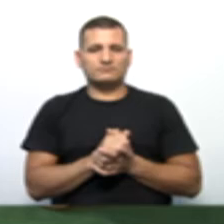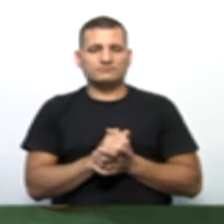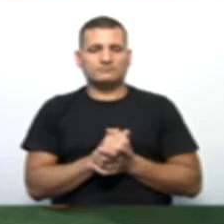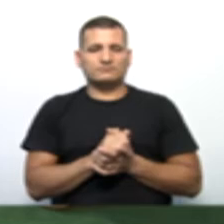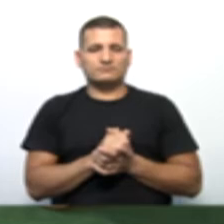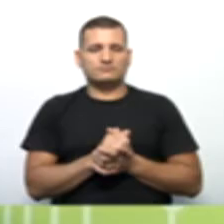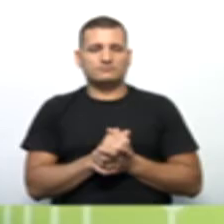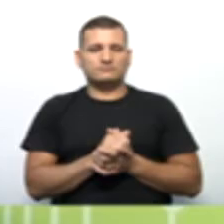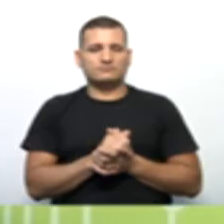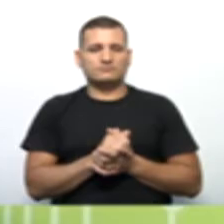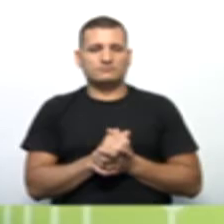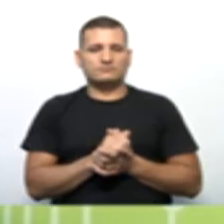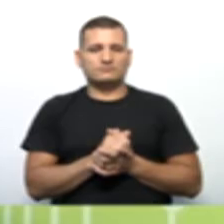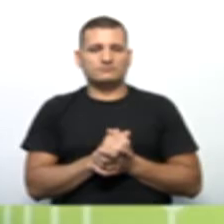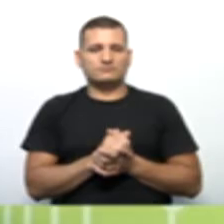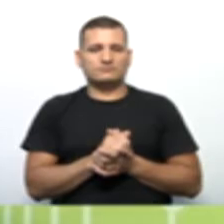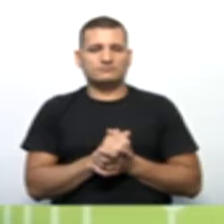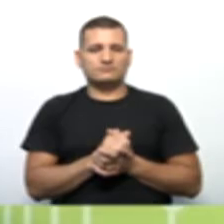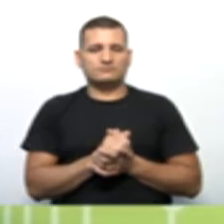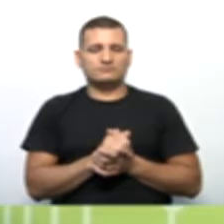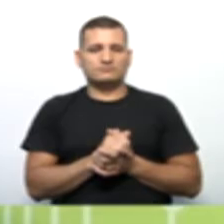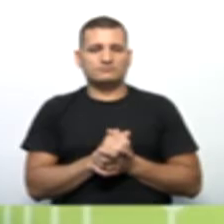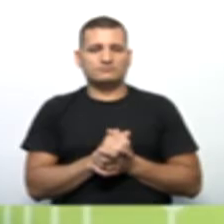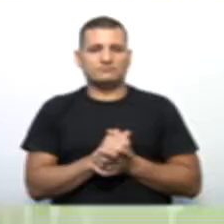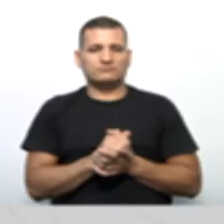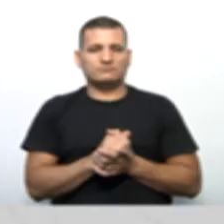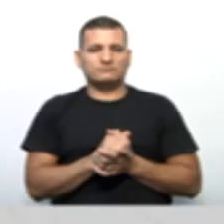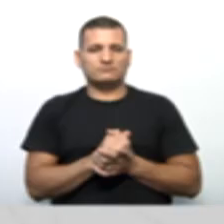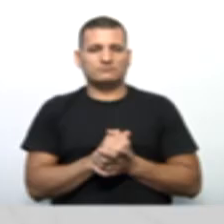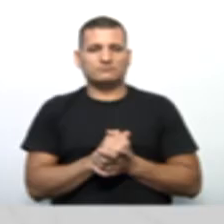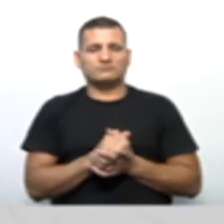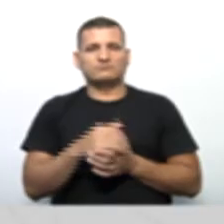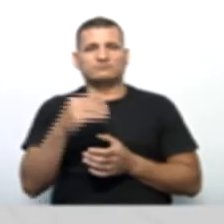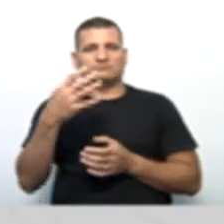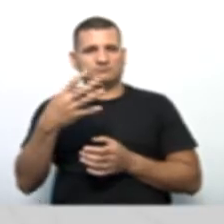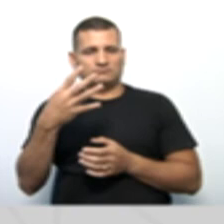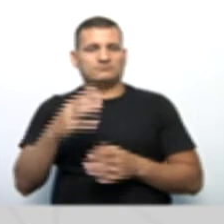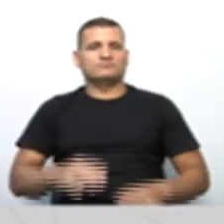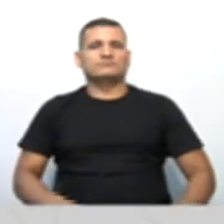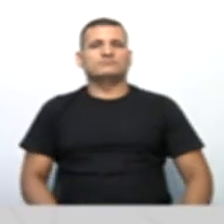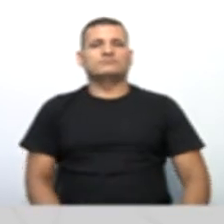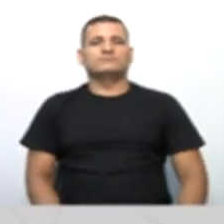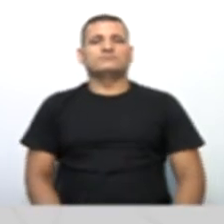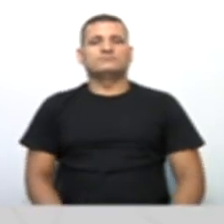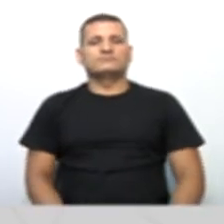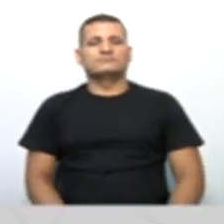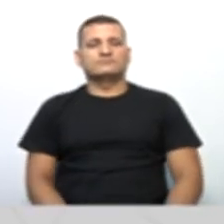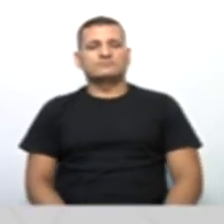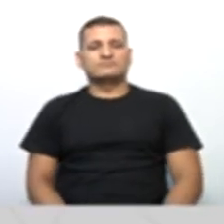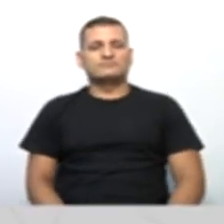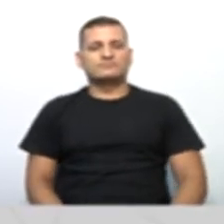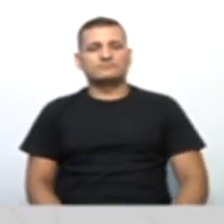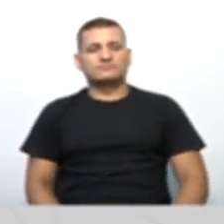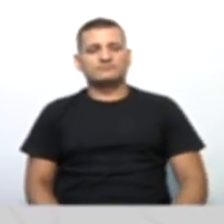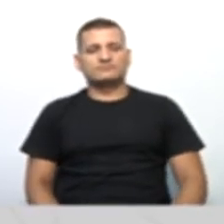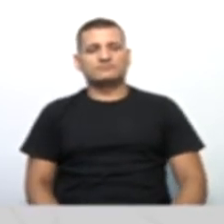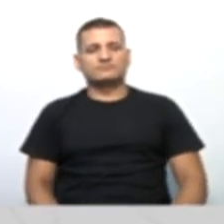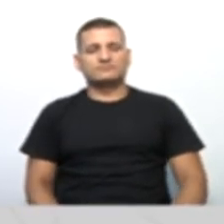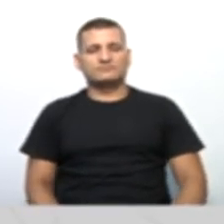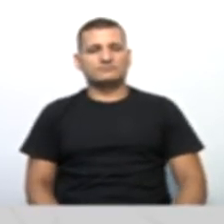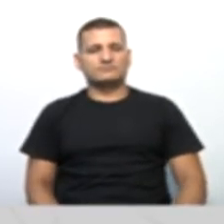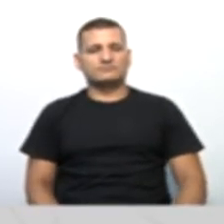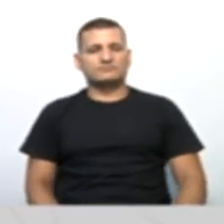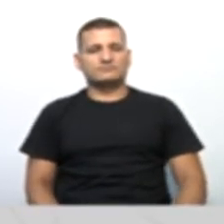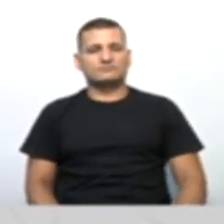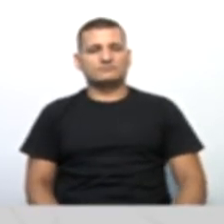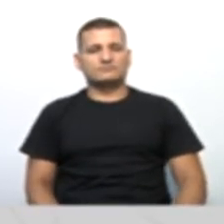aí vai lá uma questão 4 a gente poder decisório temos aí fiquei interessado agora legal